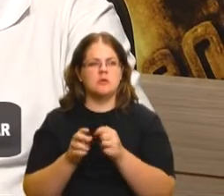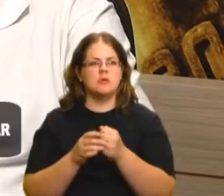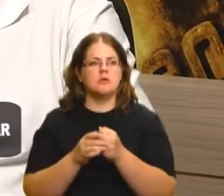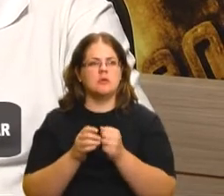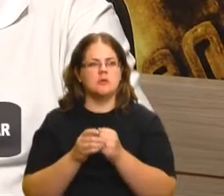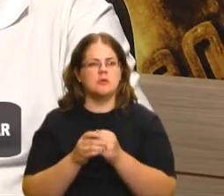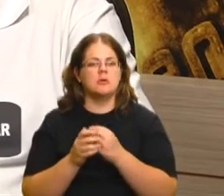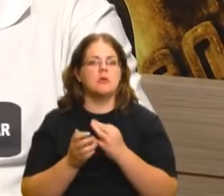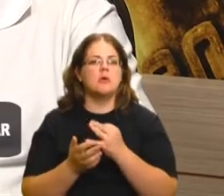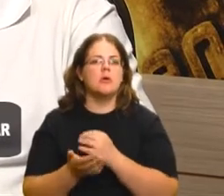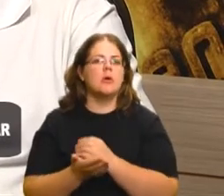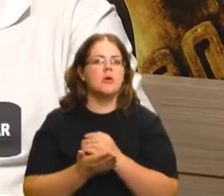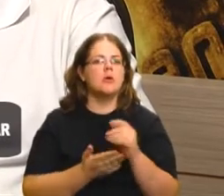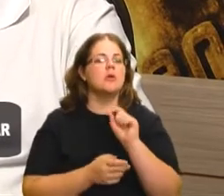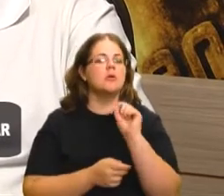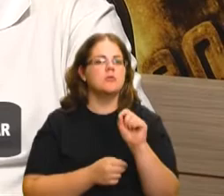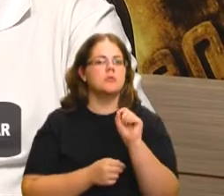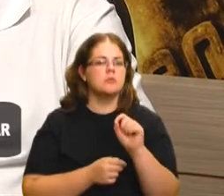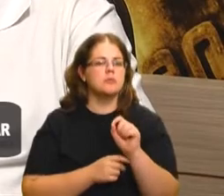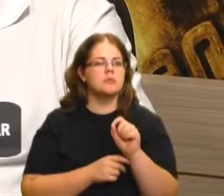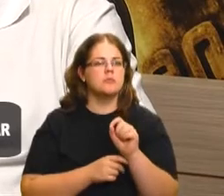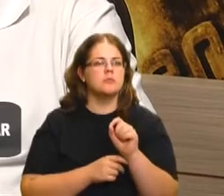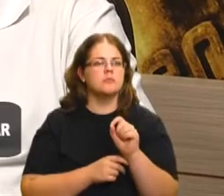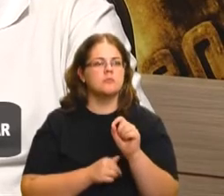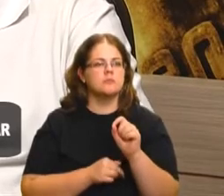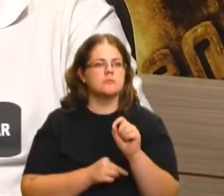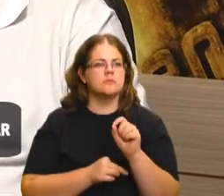tinham e passavam imediatamente a ser